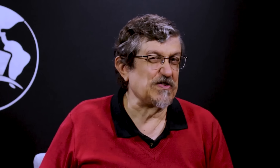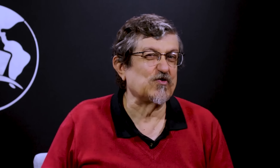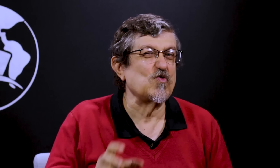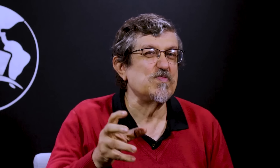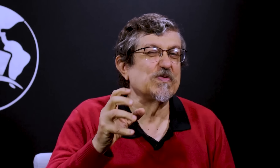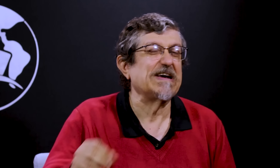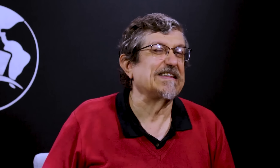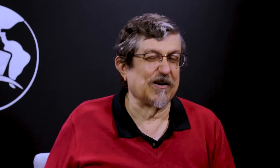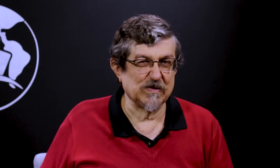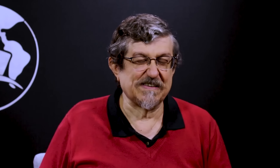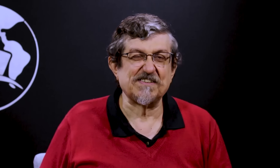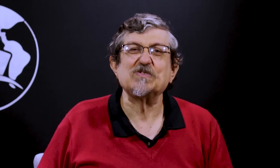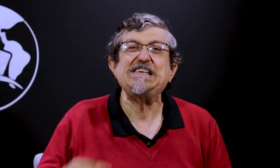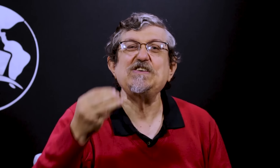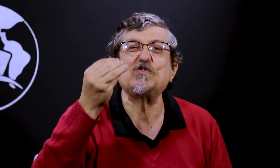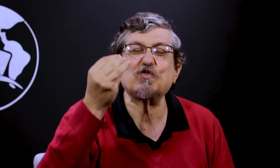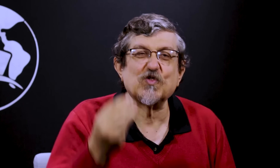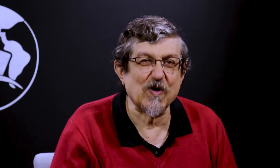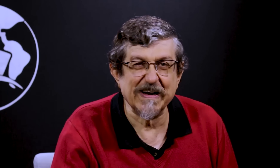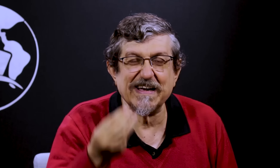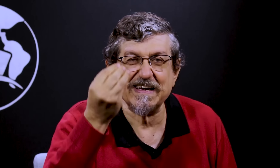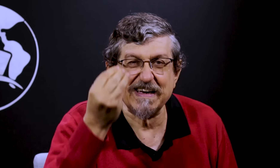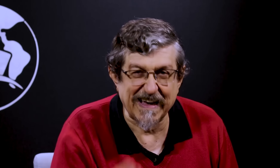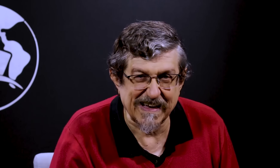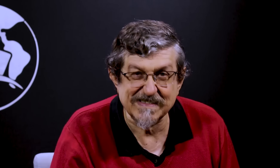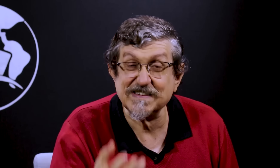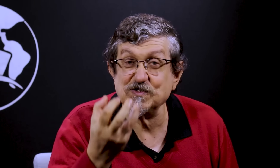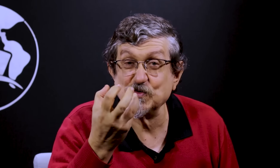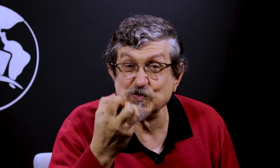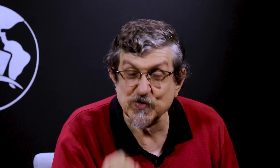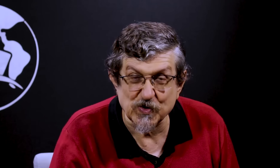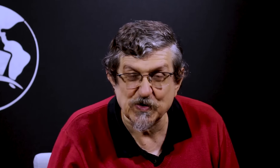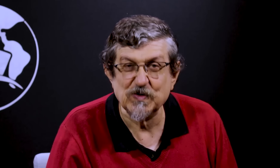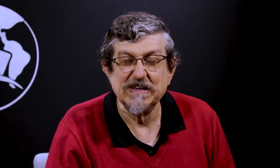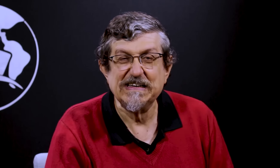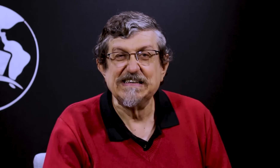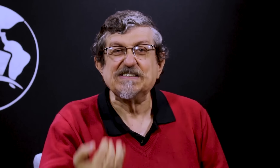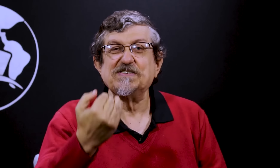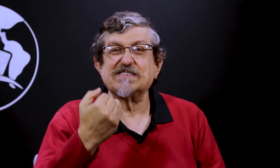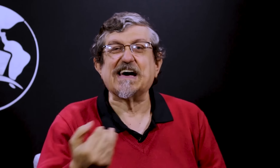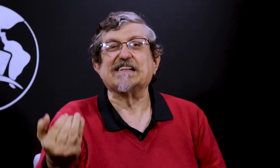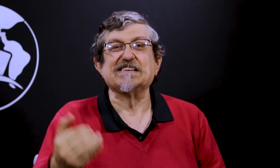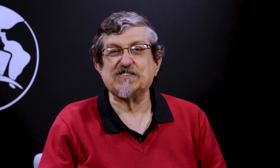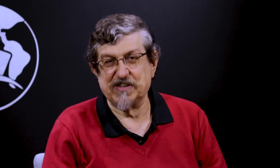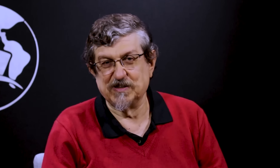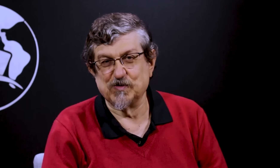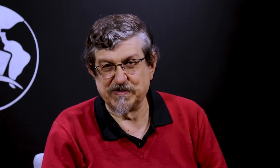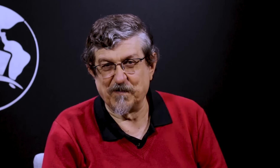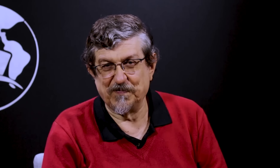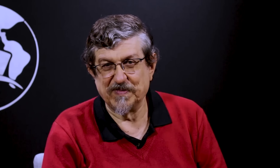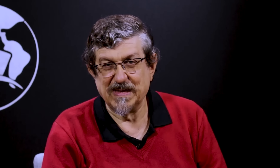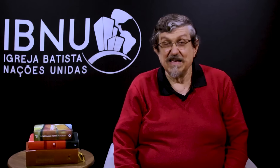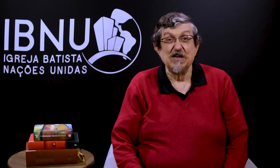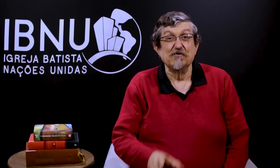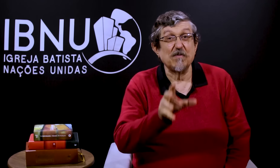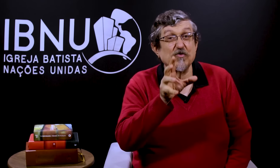a gente descobrir o que está acontecendo. Que história é essa de um sonho de escada que chega no